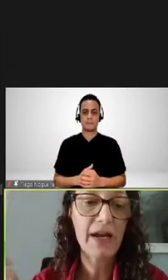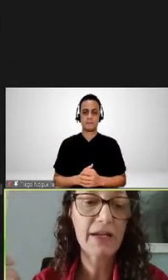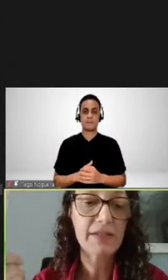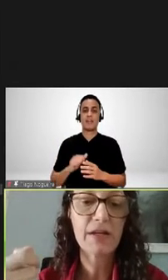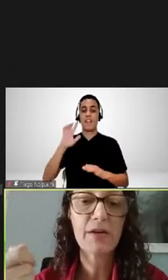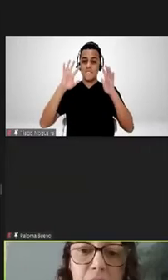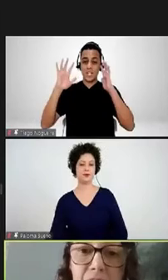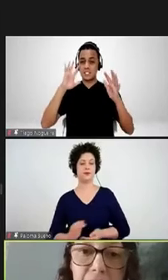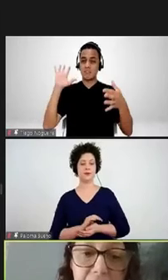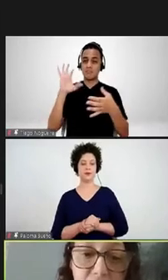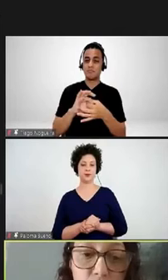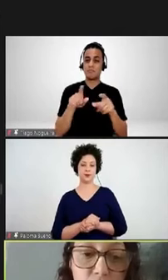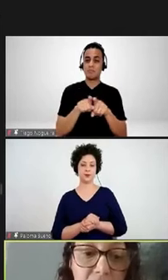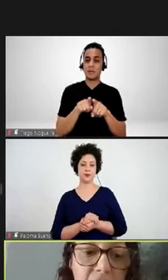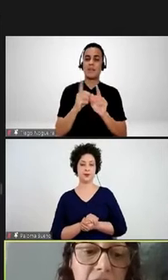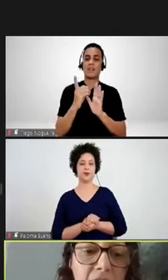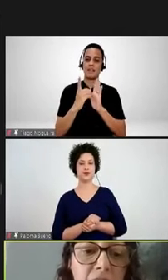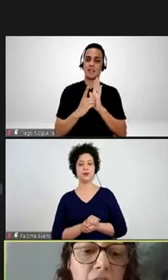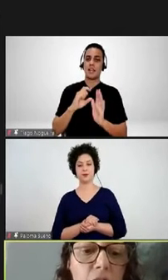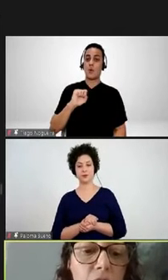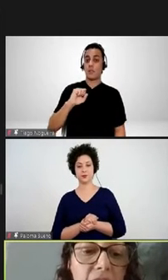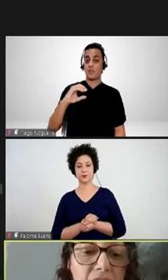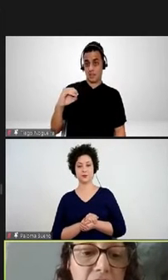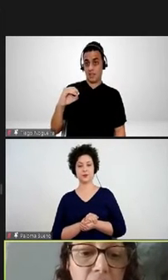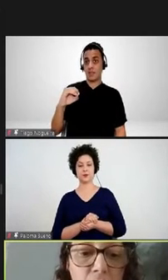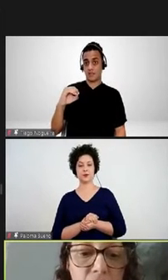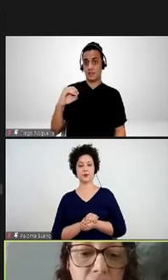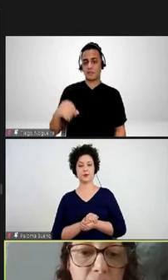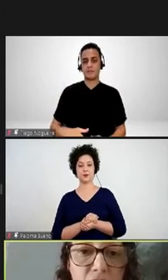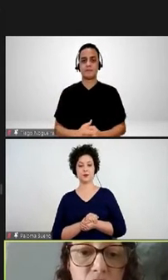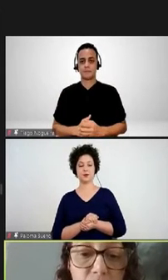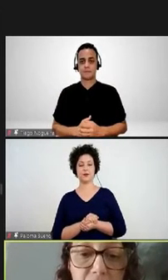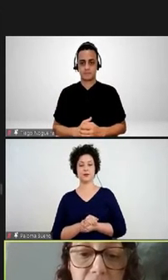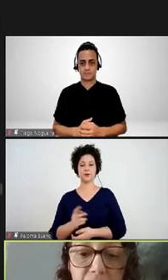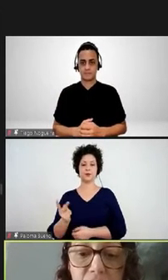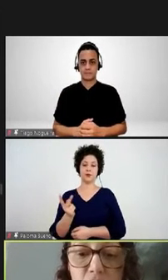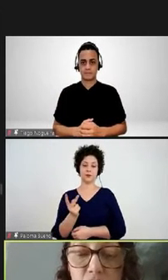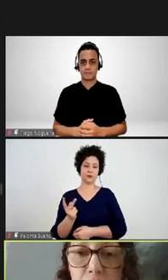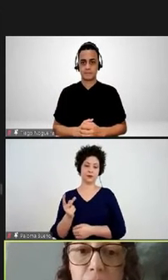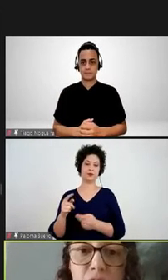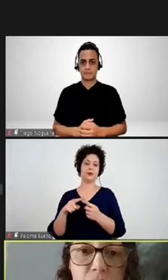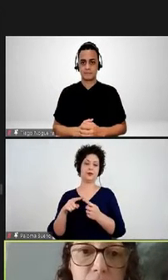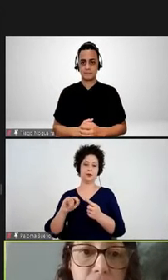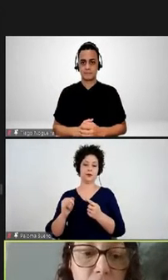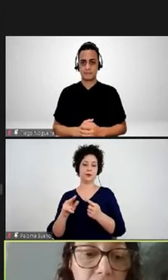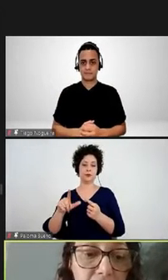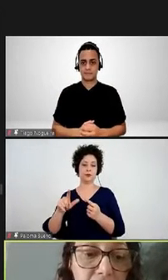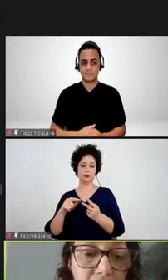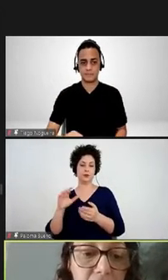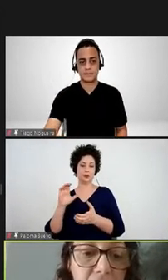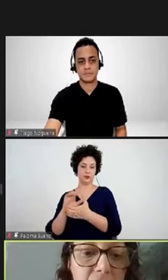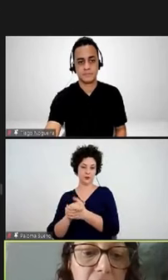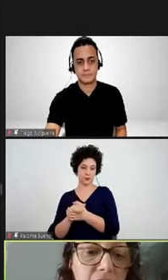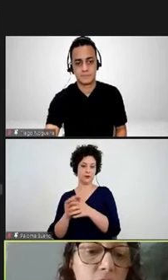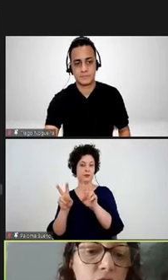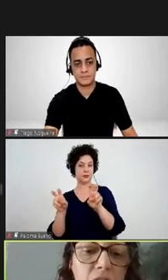também passa pela década de 80, o casal, os enigmáticos mangueirenses de Lígia Pape, de 1980,